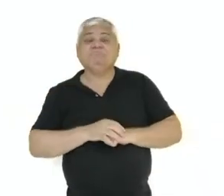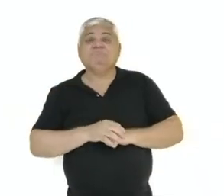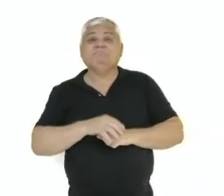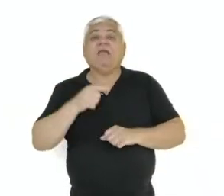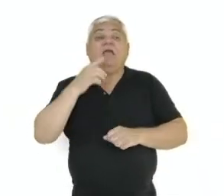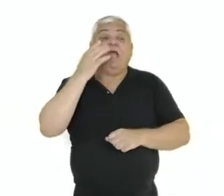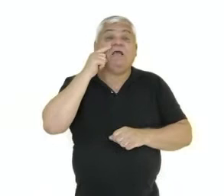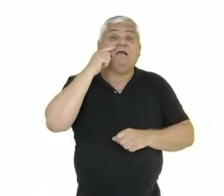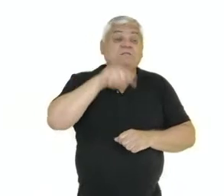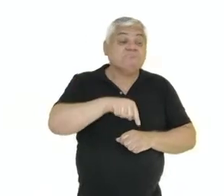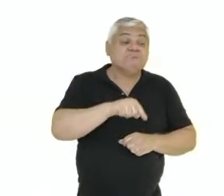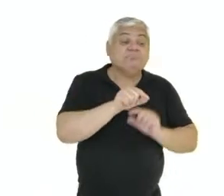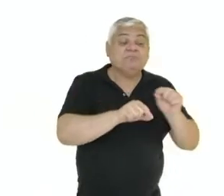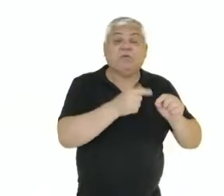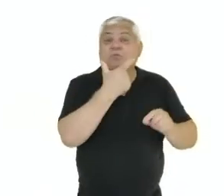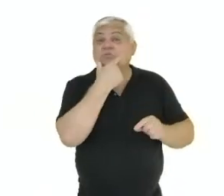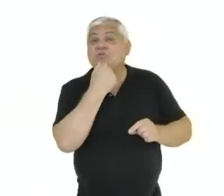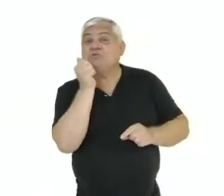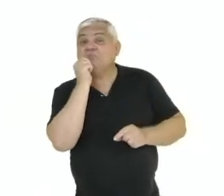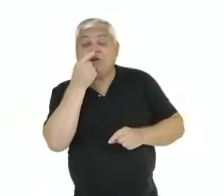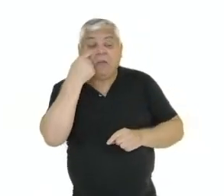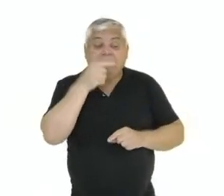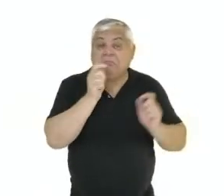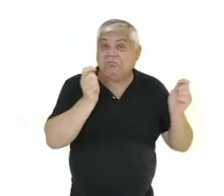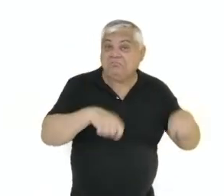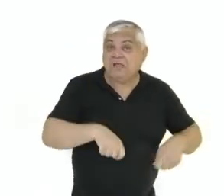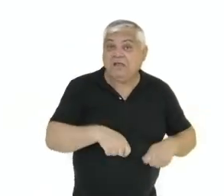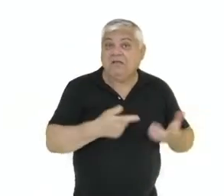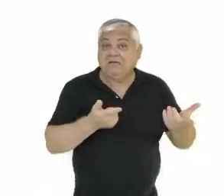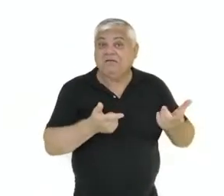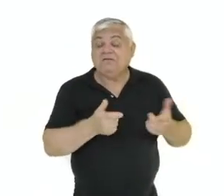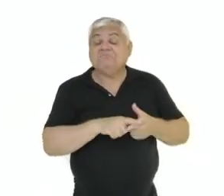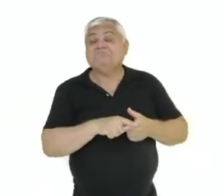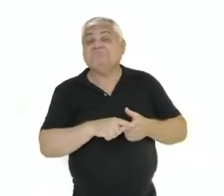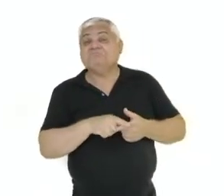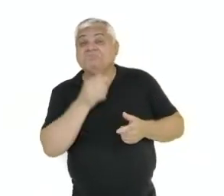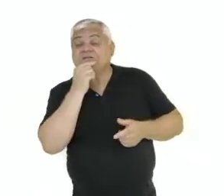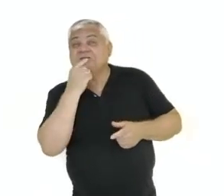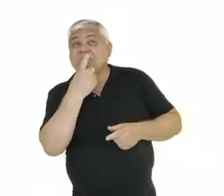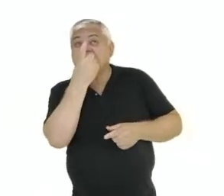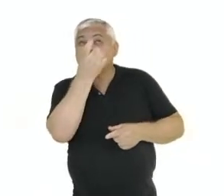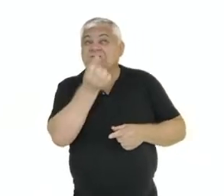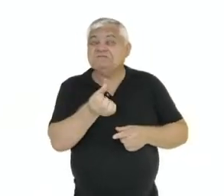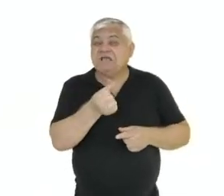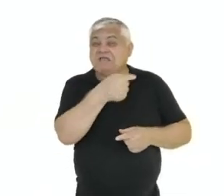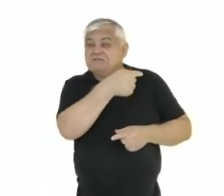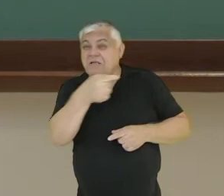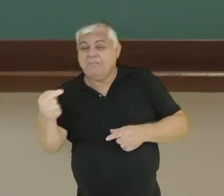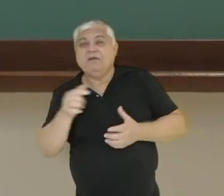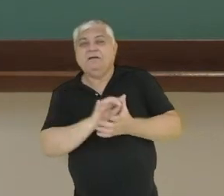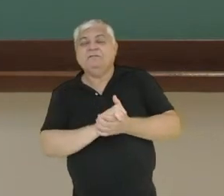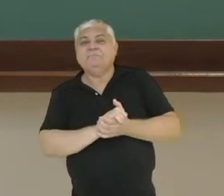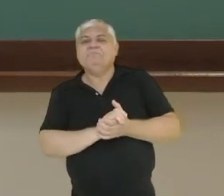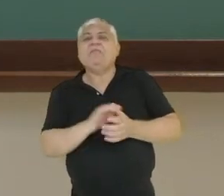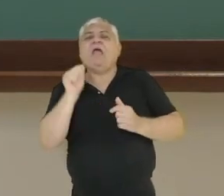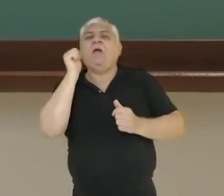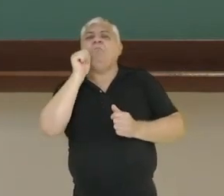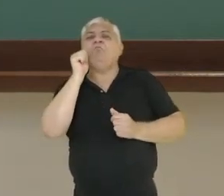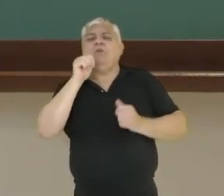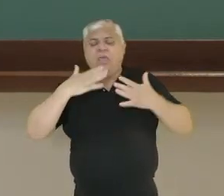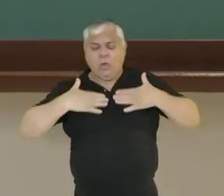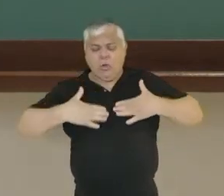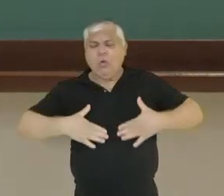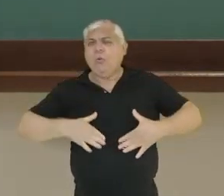menina ou um menino, né? Mais especificamente a partir da 16ª semana. E na mulher, o que acontece